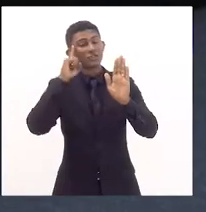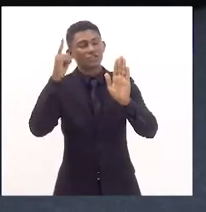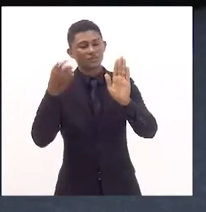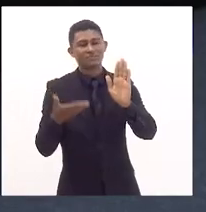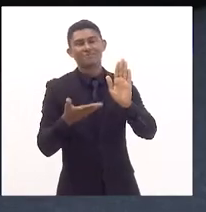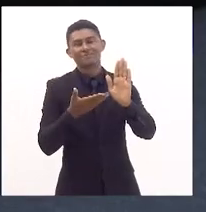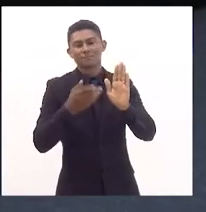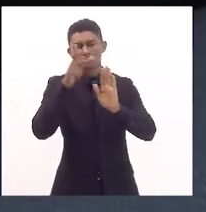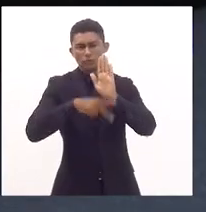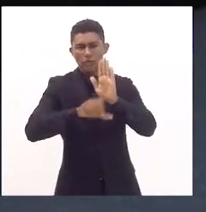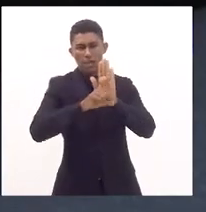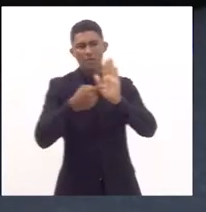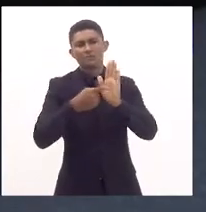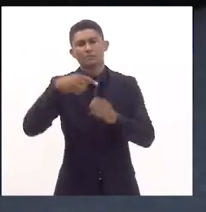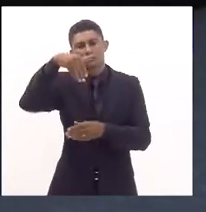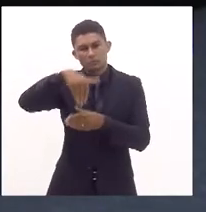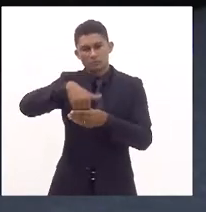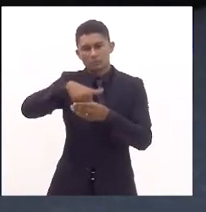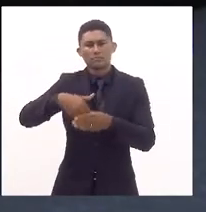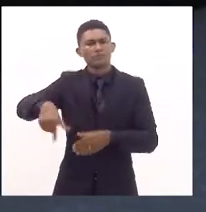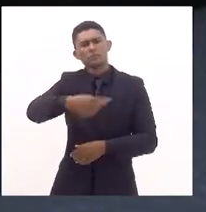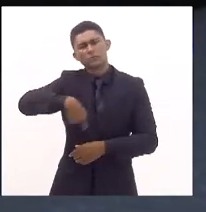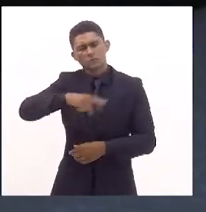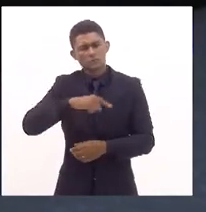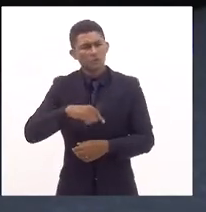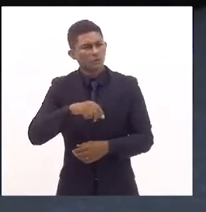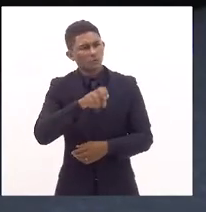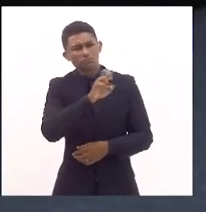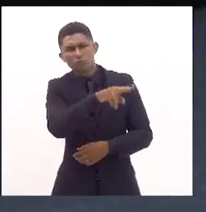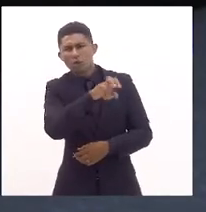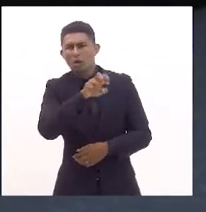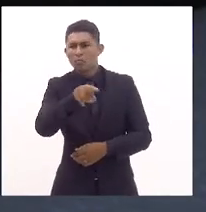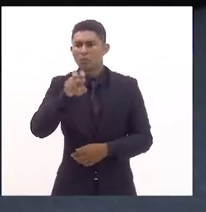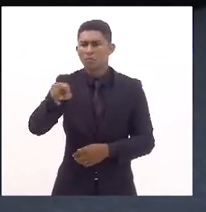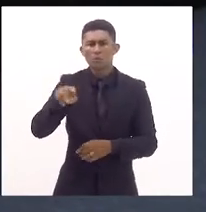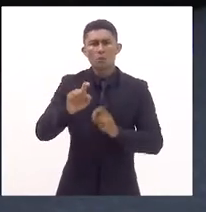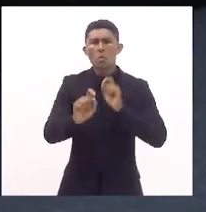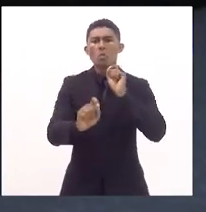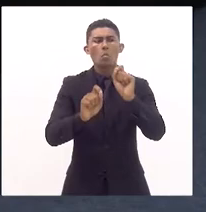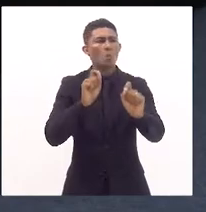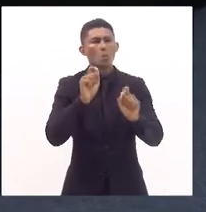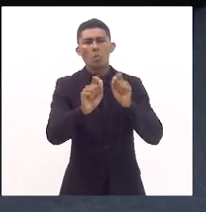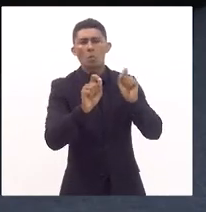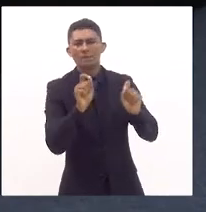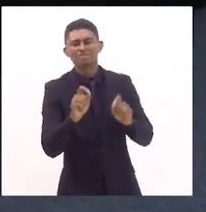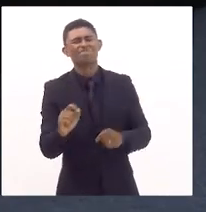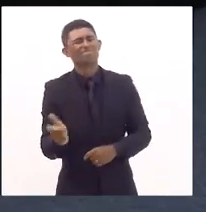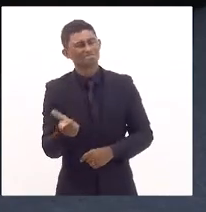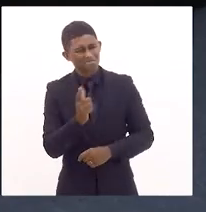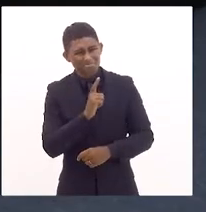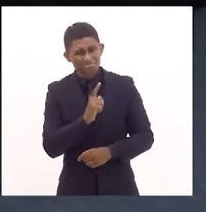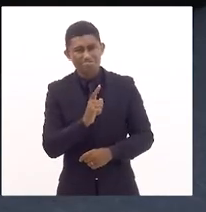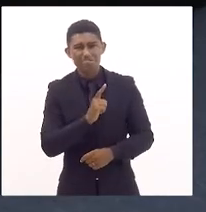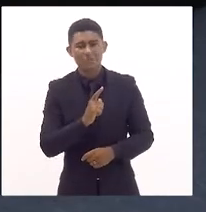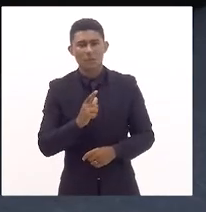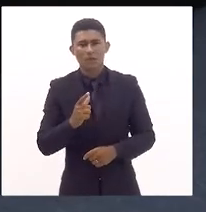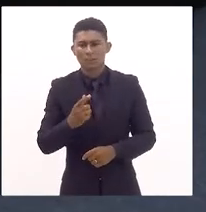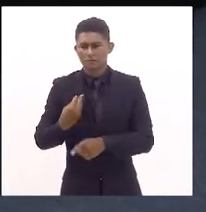projeto. No momento em que a gente percebe o sucateamento de várias formas de